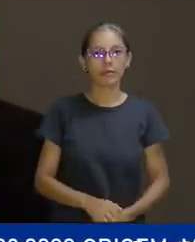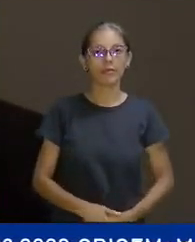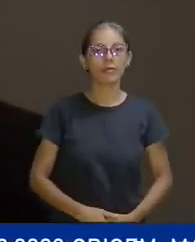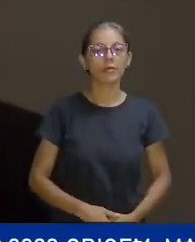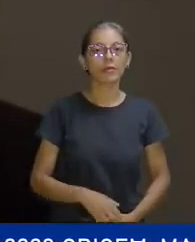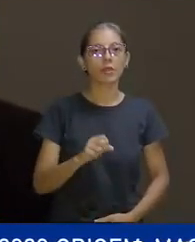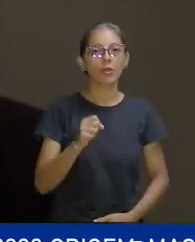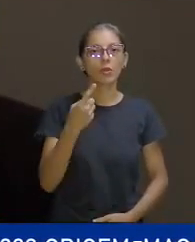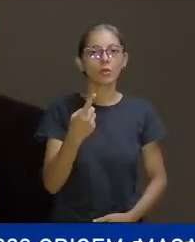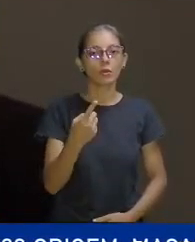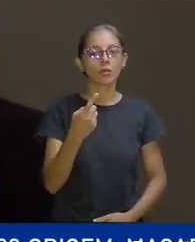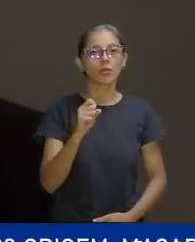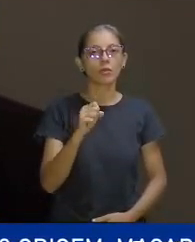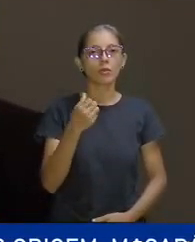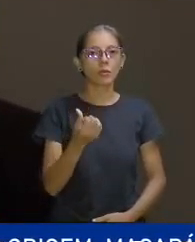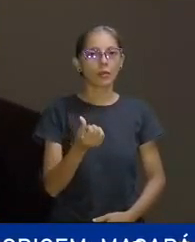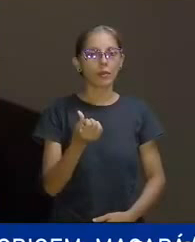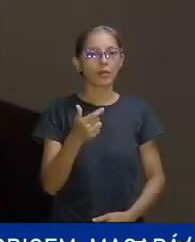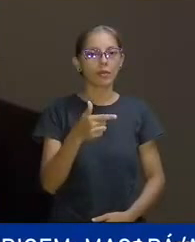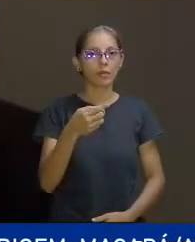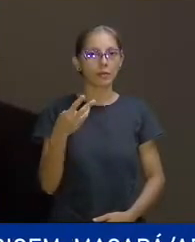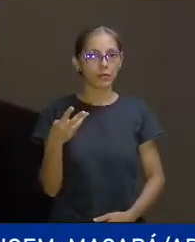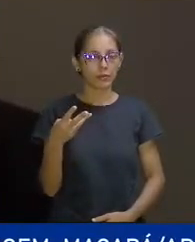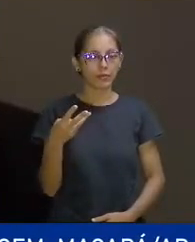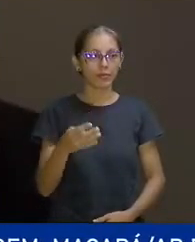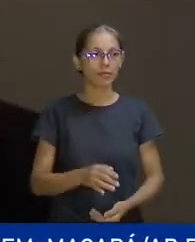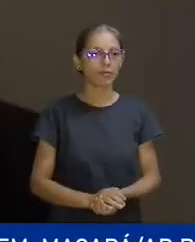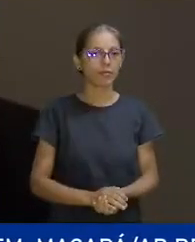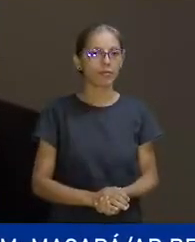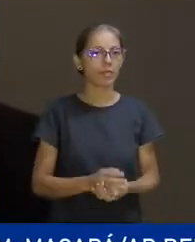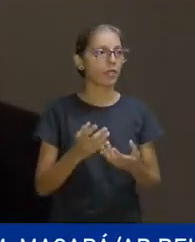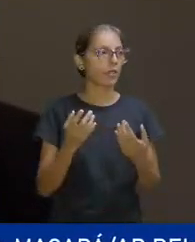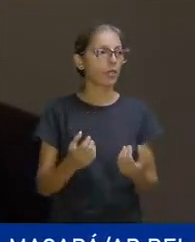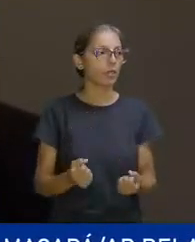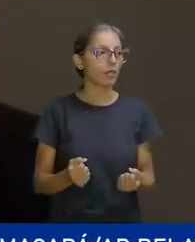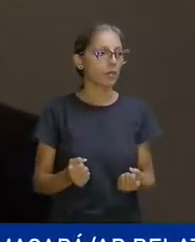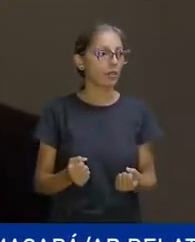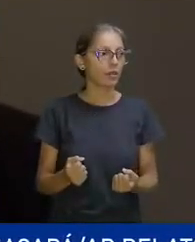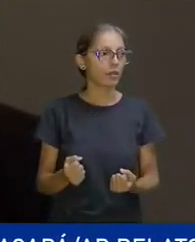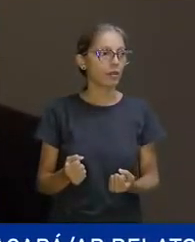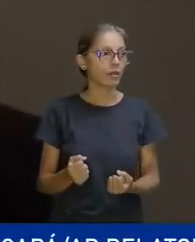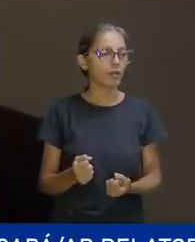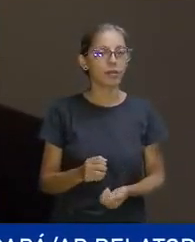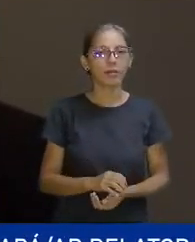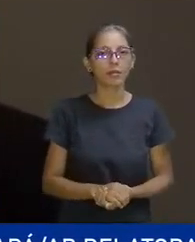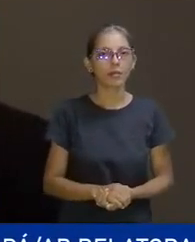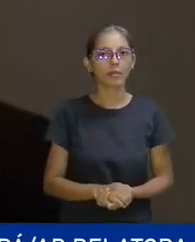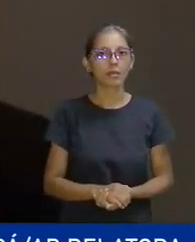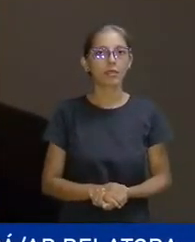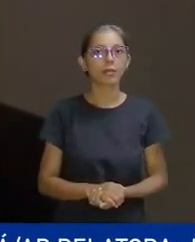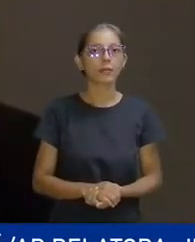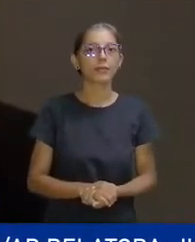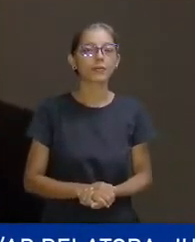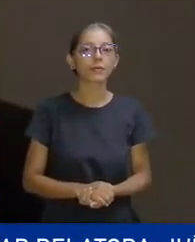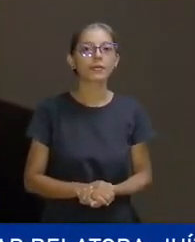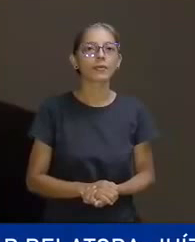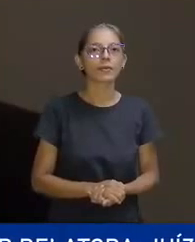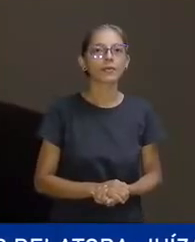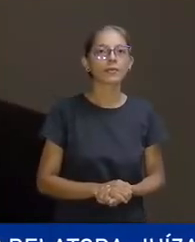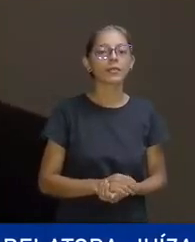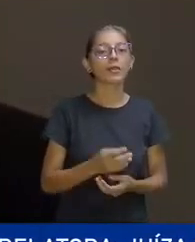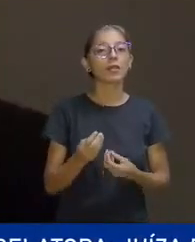8186 de 2023, que rejeitou os aclaratórios, eles não foram relevantes para o deslinde da